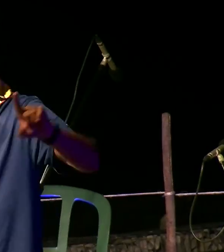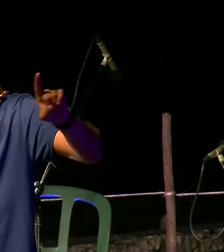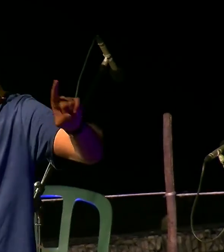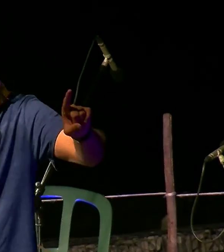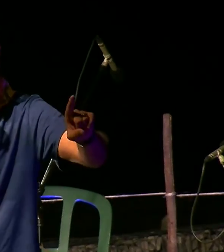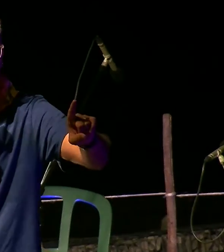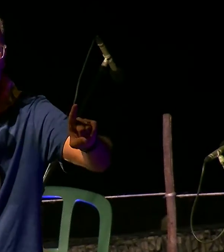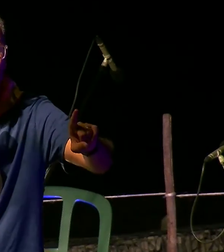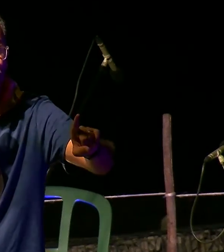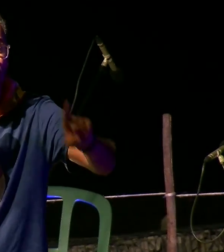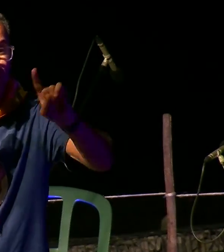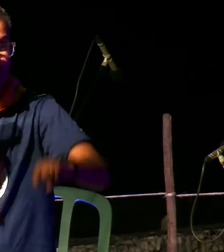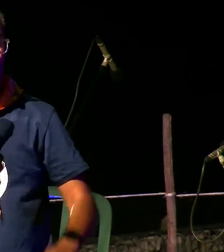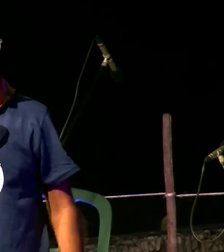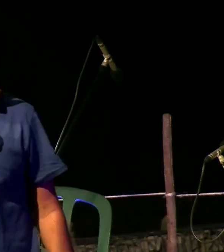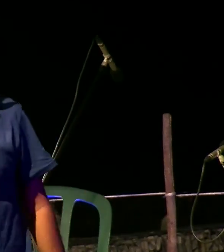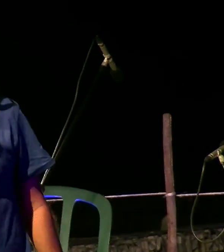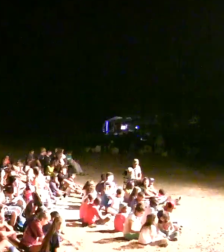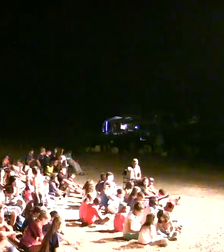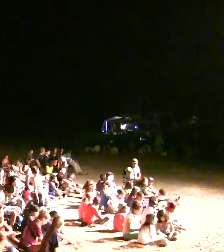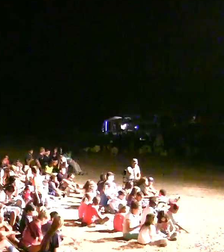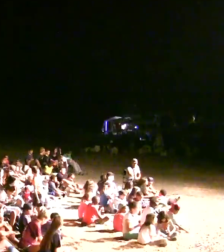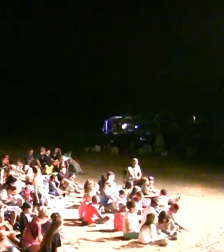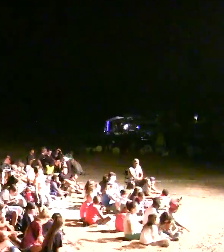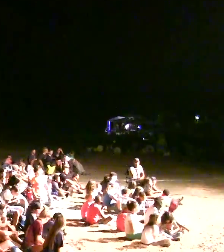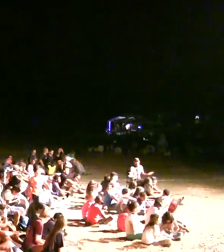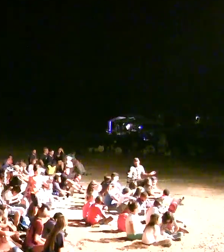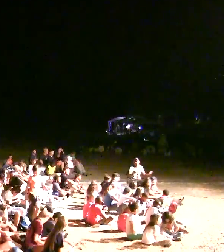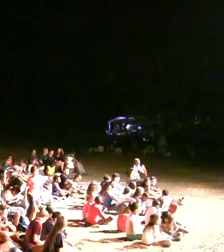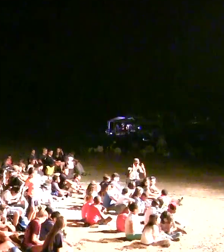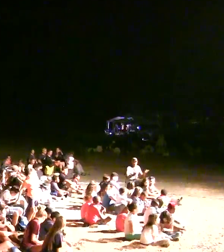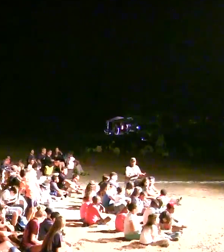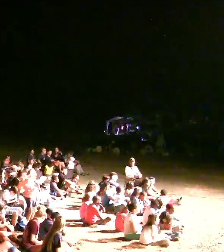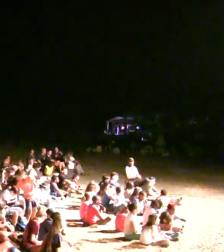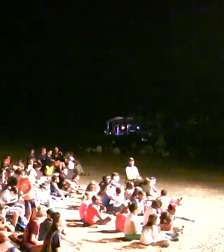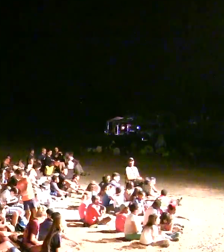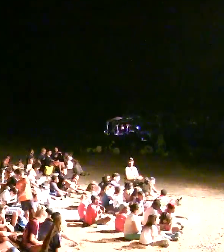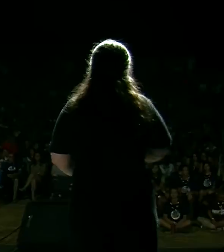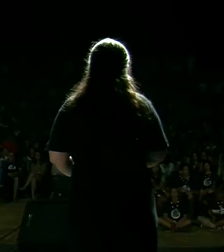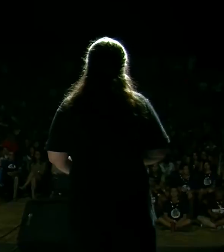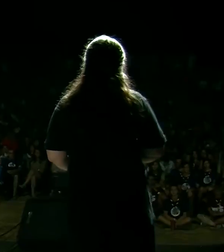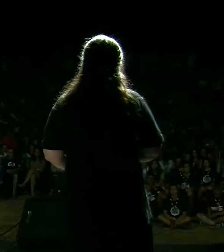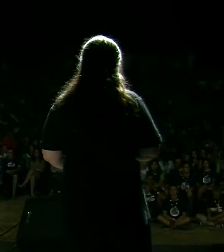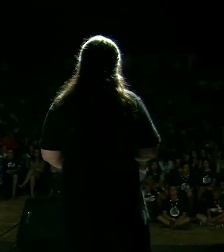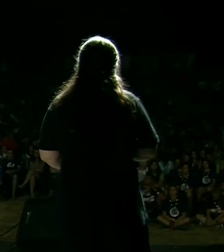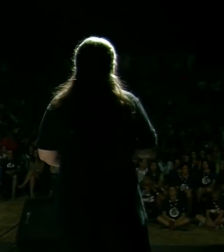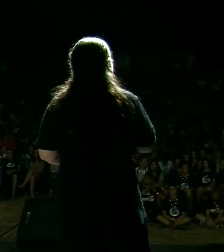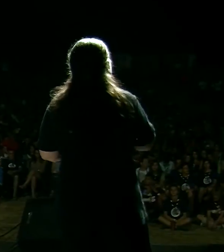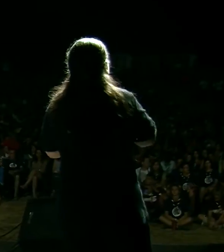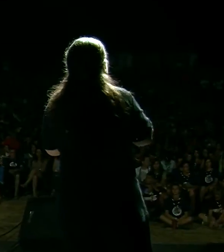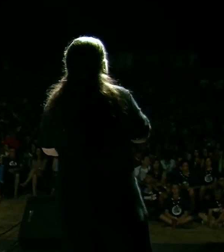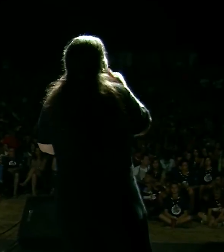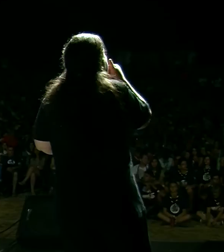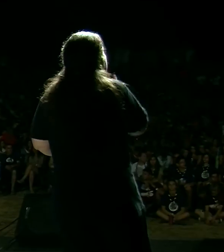7 Deus a conseguiu carinho proceder bem e vocês sabem o que é que é proceder bem se calhar não sabem proceder bem é